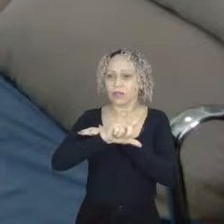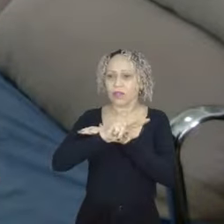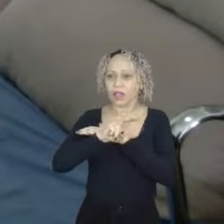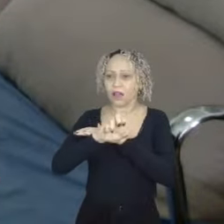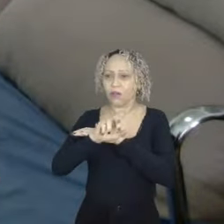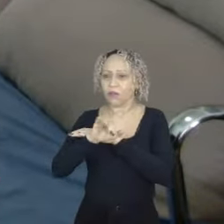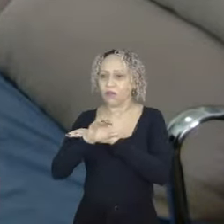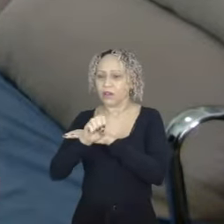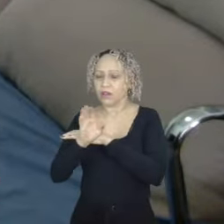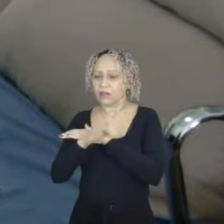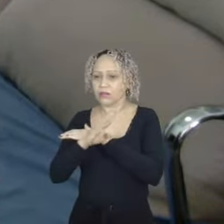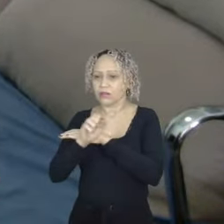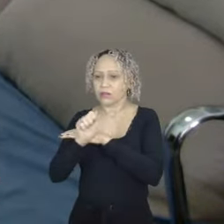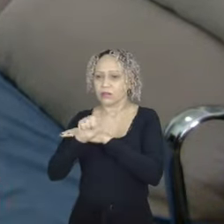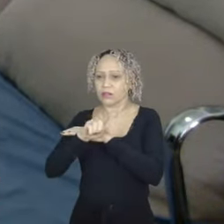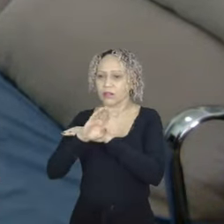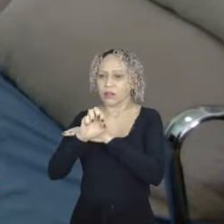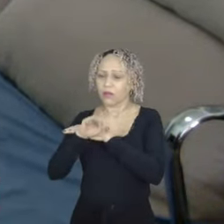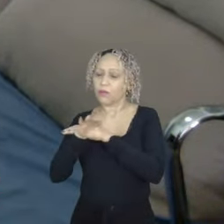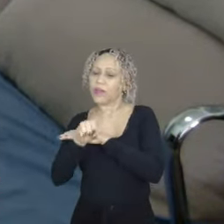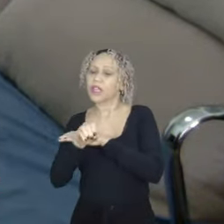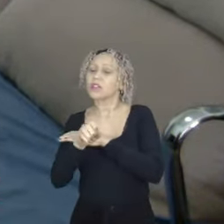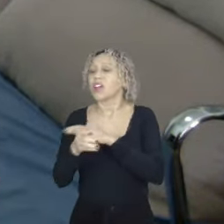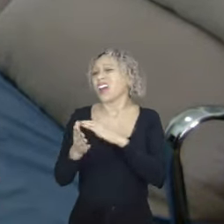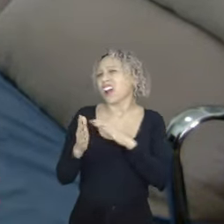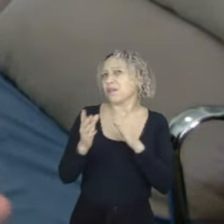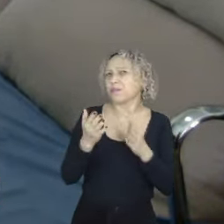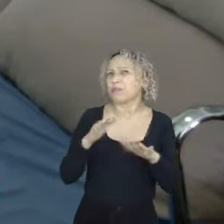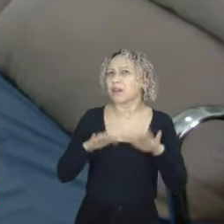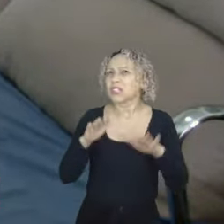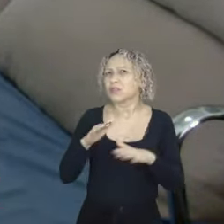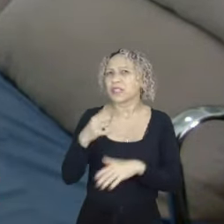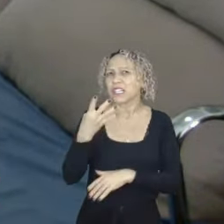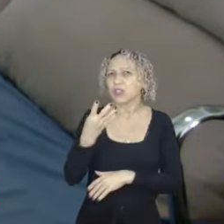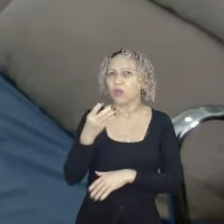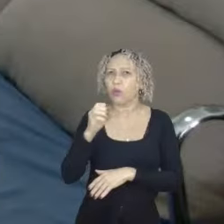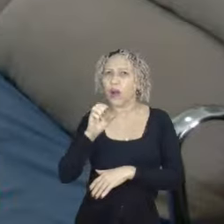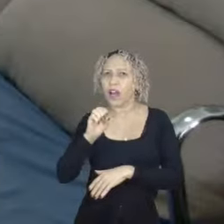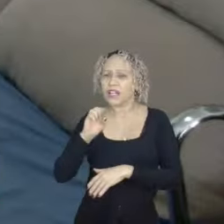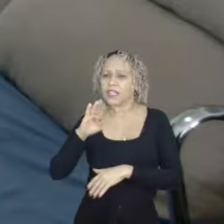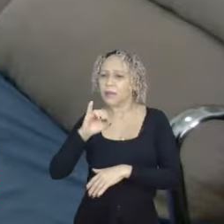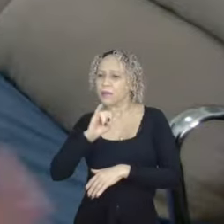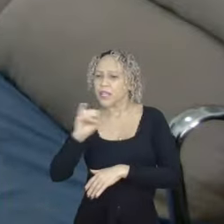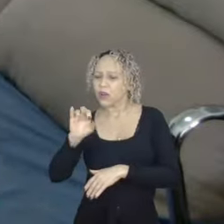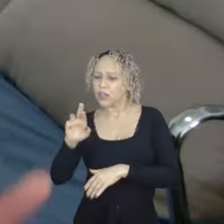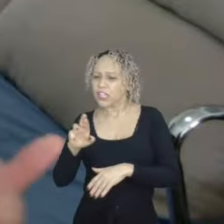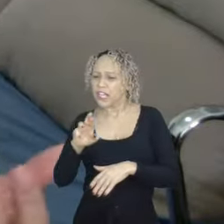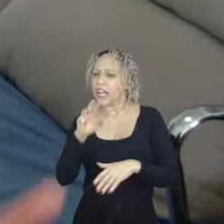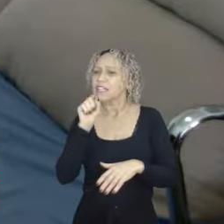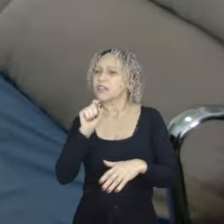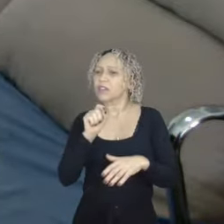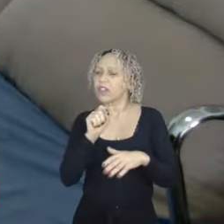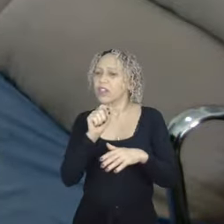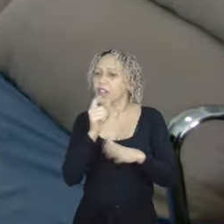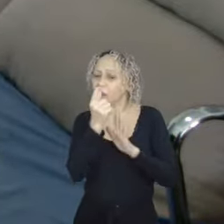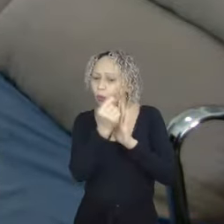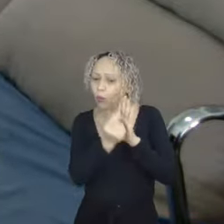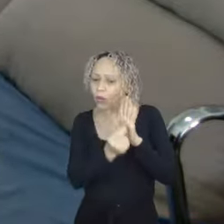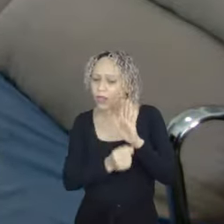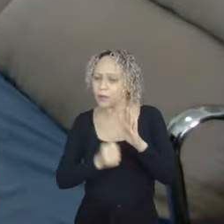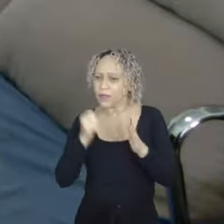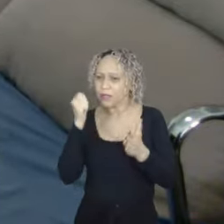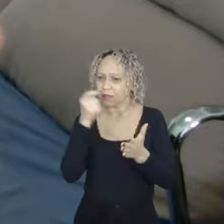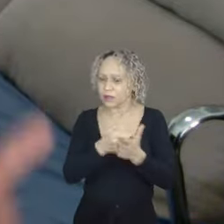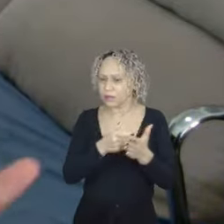tem um orçamento de 40 bilhões de reais, e é claro que essa empreitada aí é muito importante, porque ela inclui transferência de